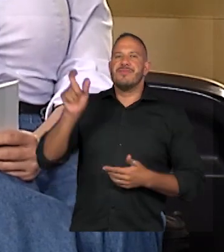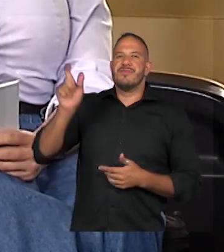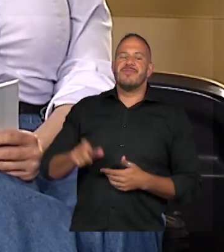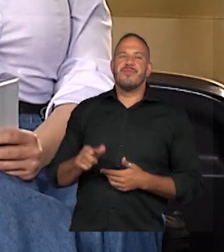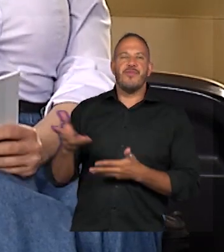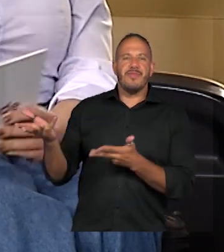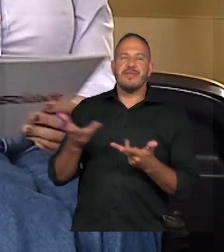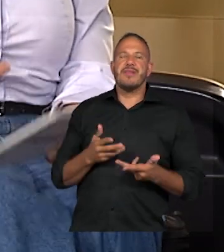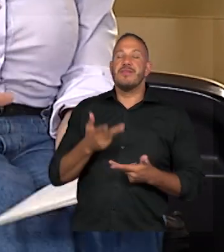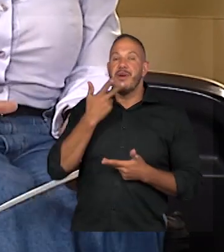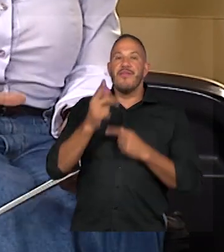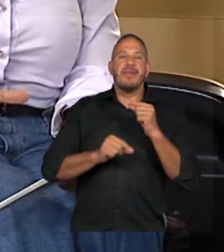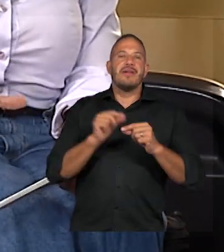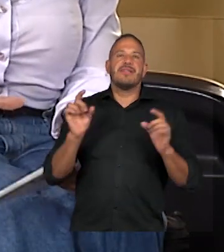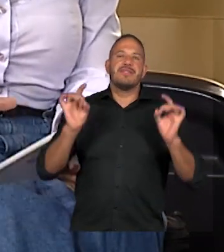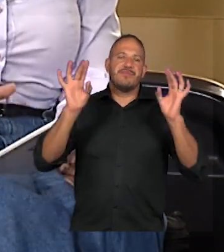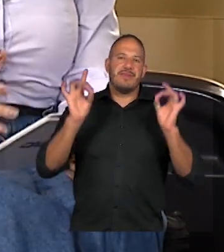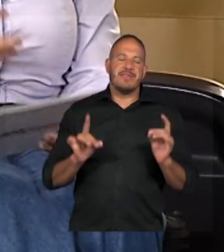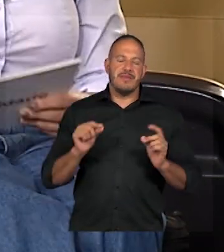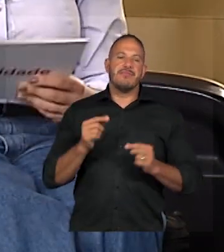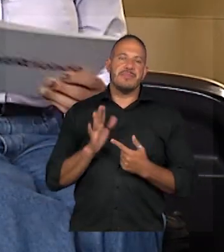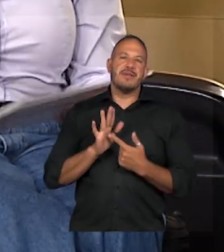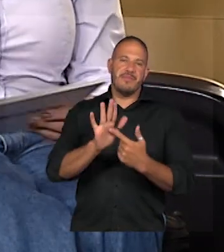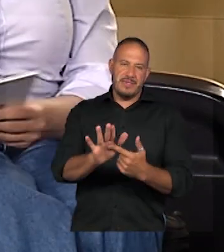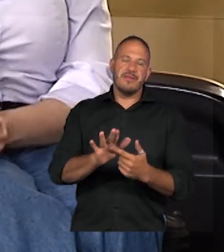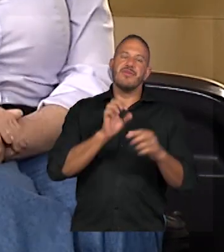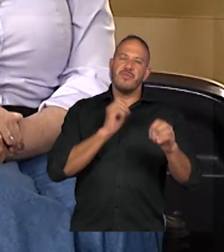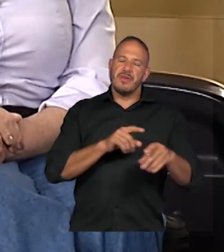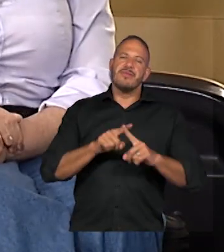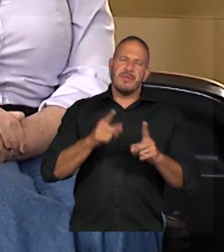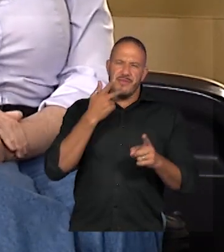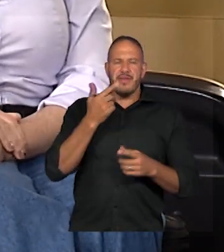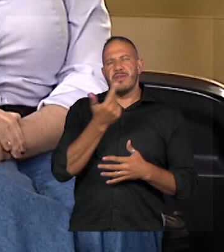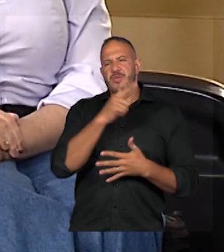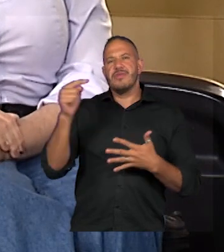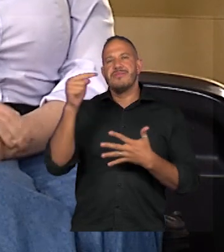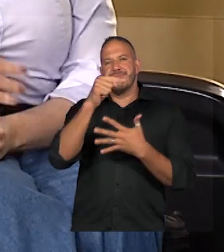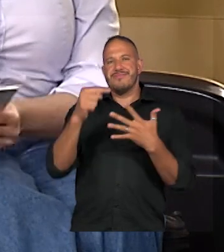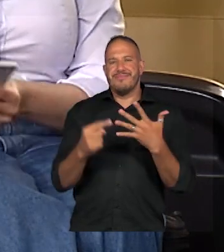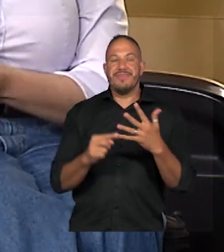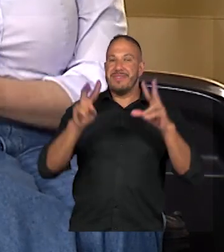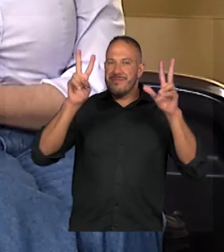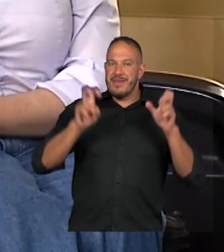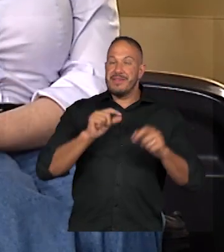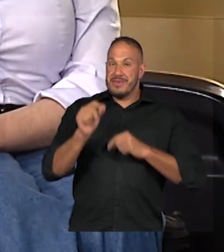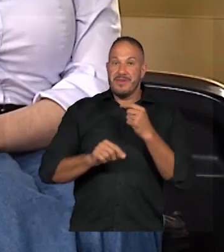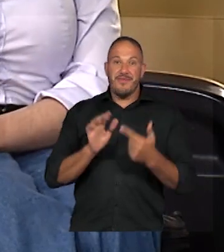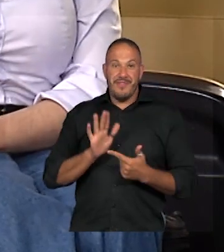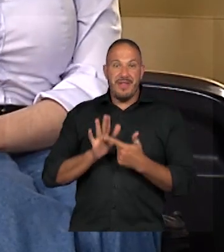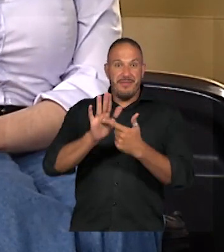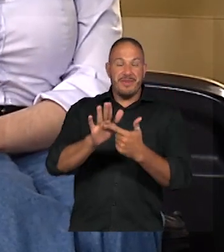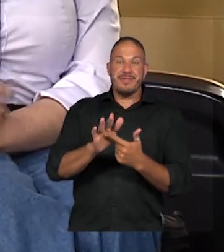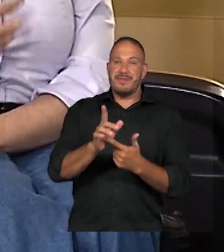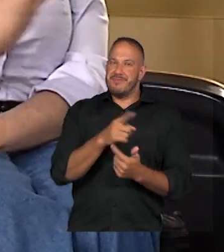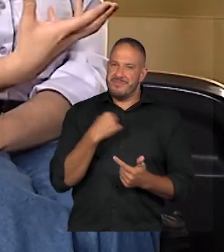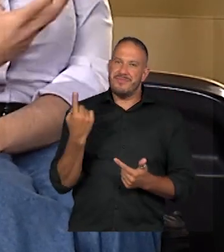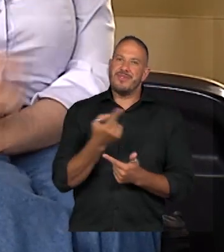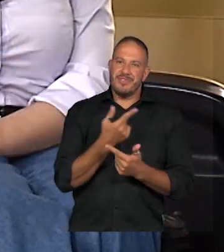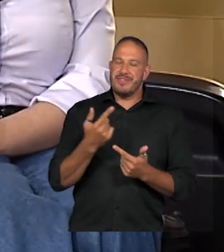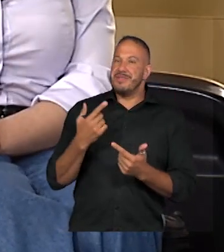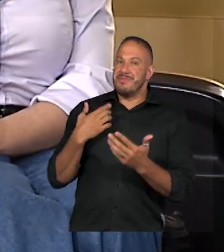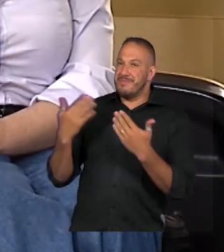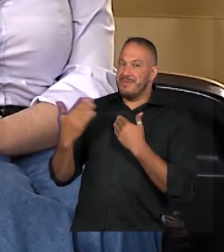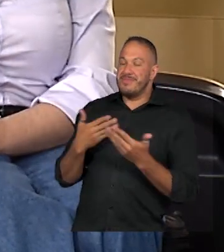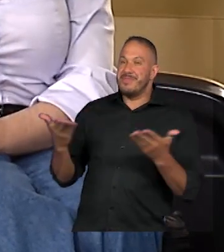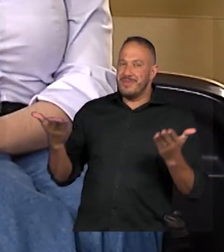falar especialmente sobre o ramo da educação, mas também vamos abordar outras temáticas, e quem vai apresentar para a gente, quem vai conversar